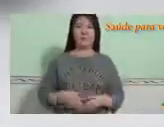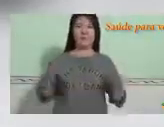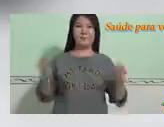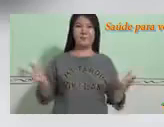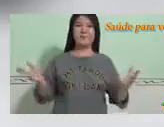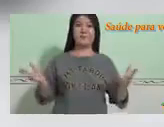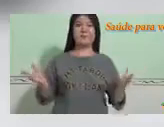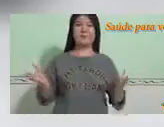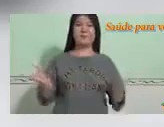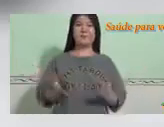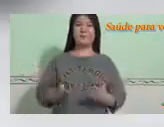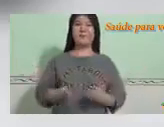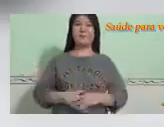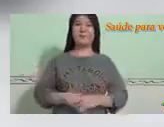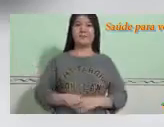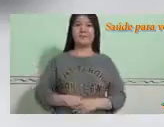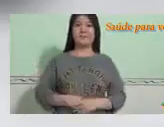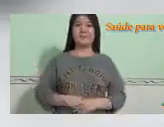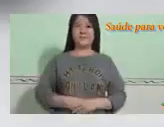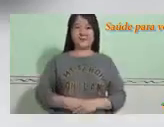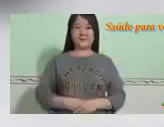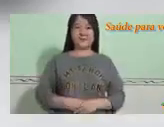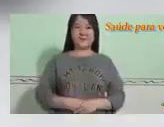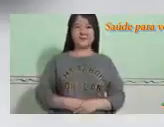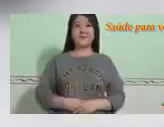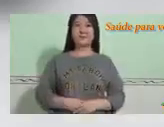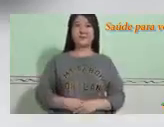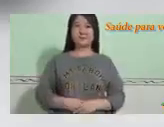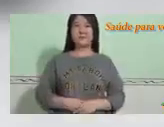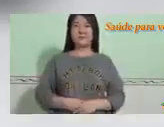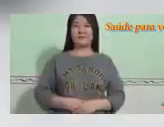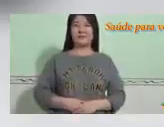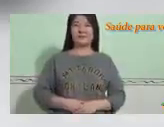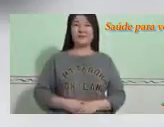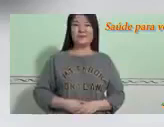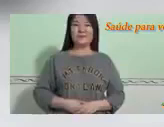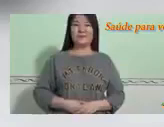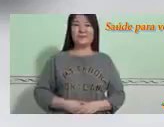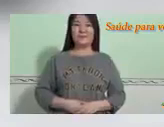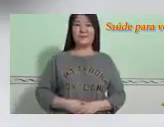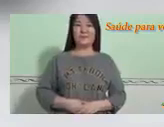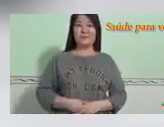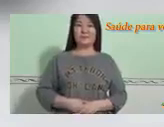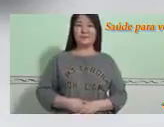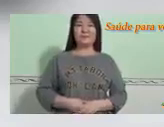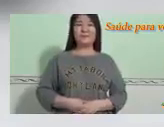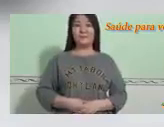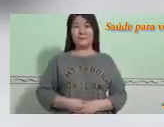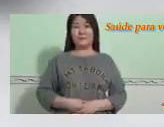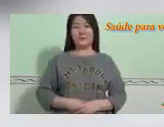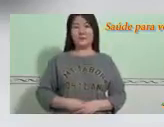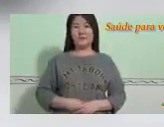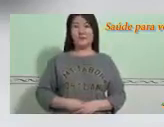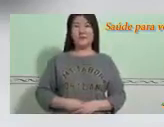2. Como ressonância magnética ou tomografia computadorizada para verificar a parte do cérebro que está sendo